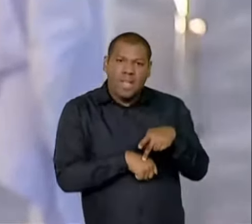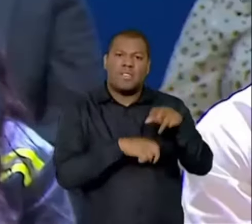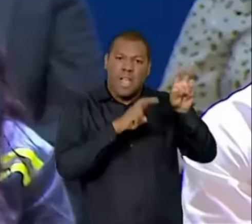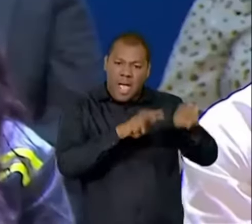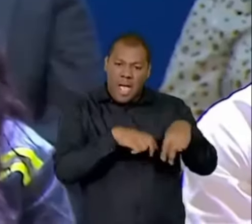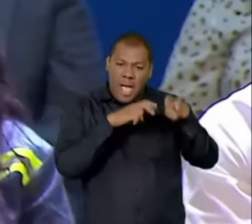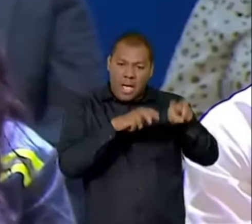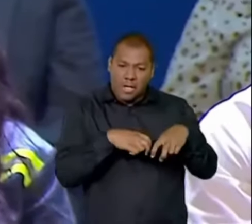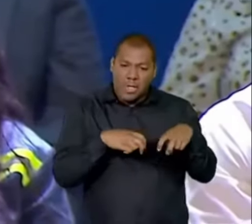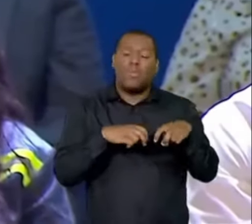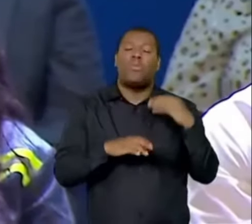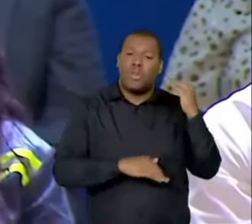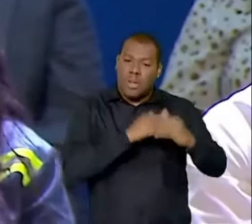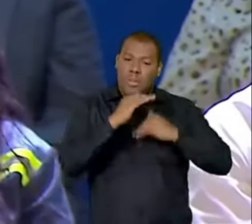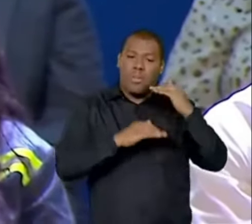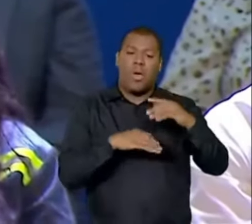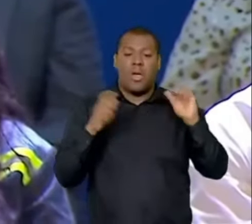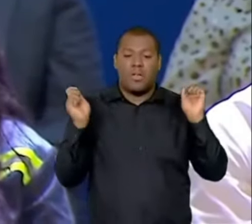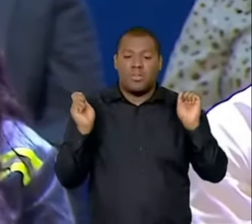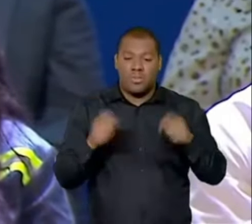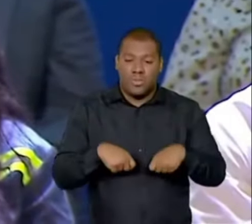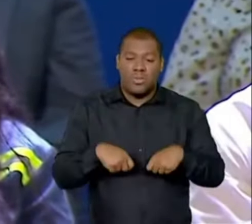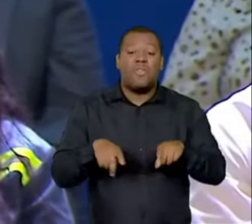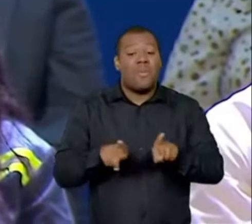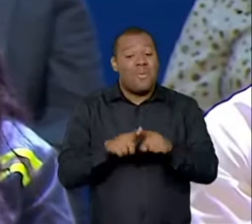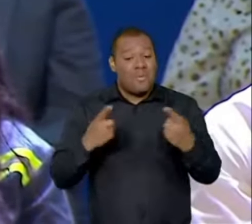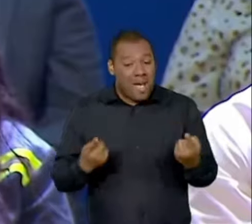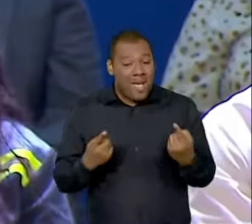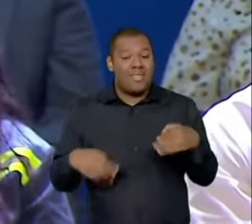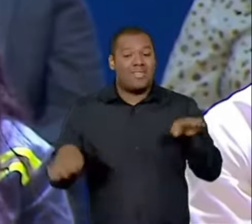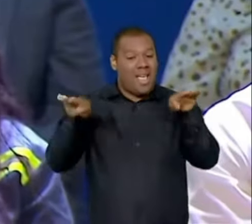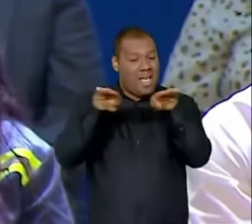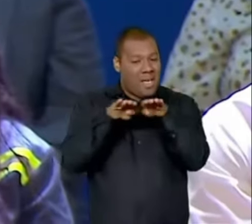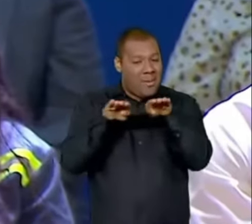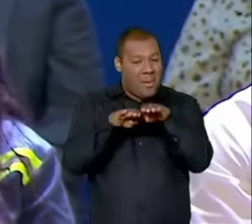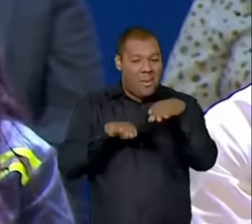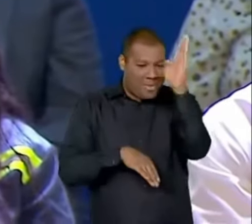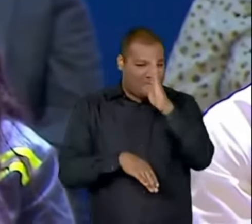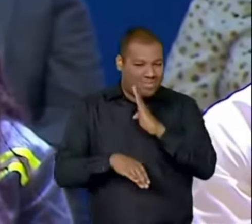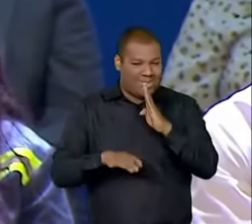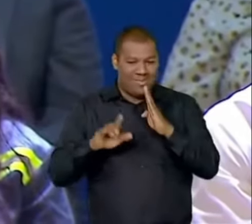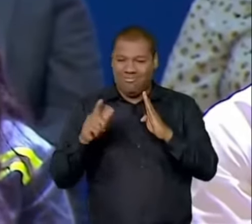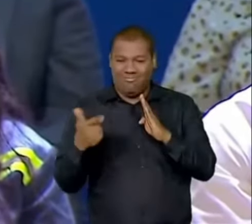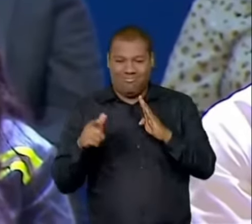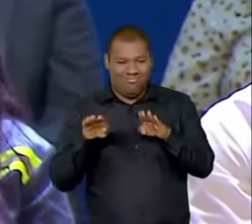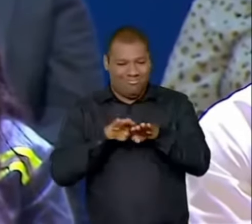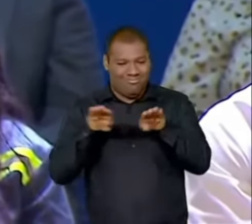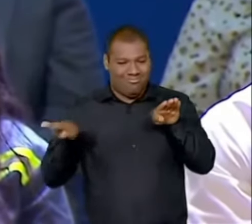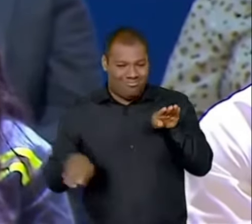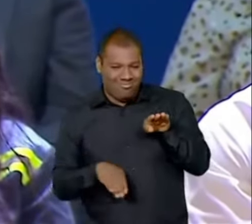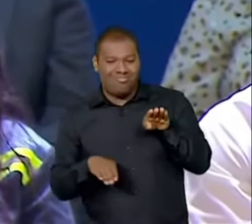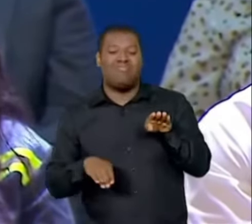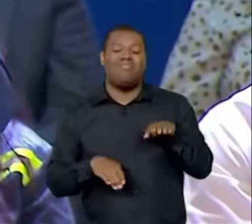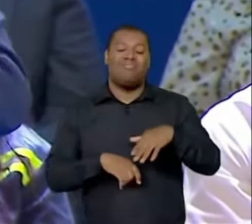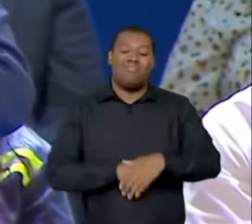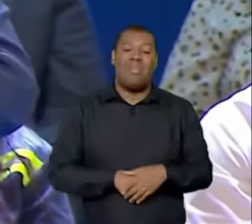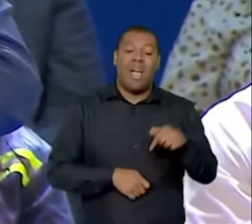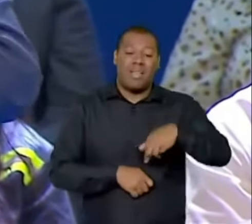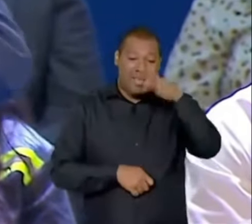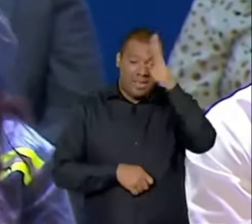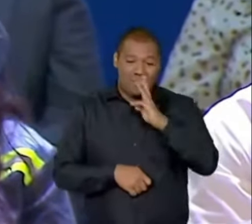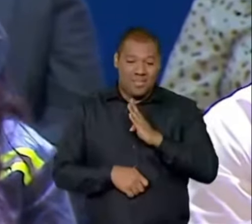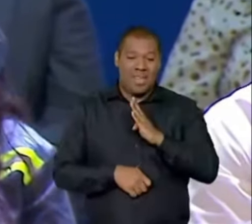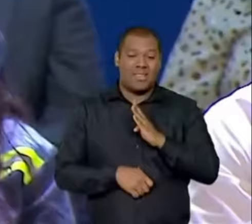da capacidade produtiva que o Brasil tem. Então, o Brasil, quando as pessoas falam o Brasil